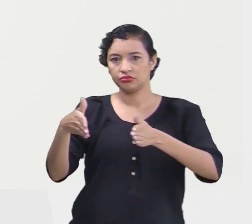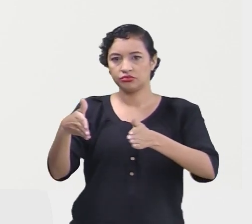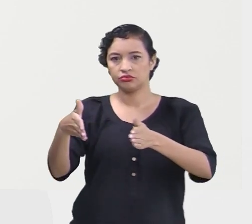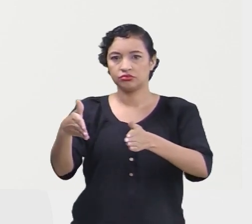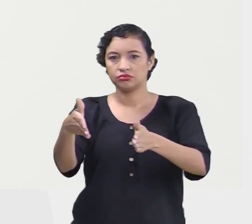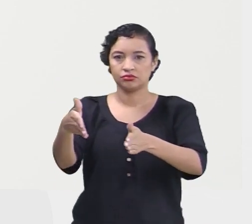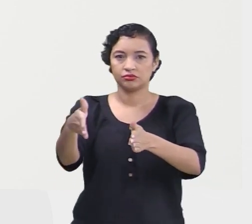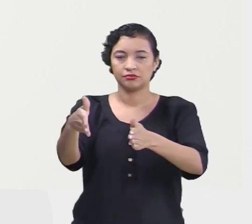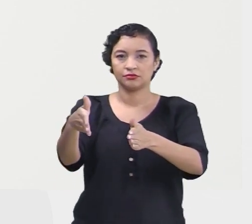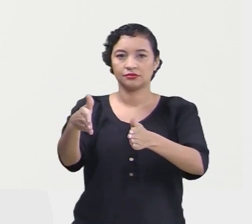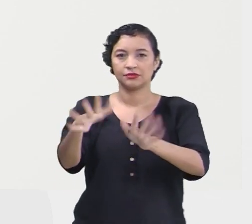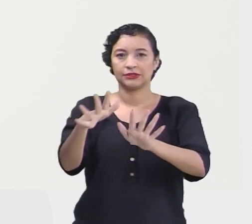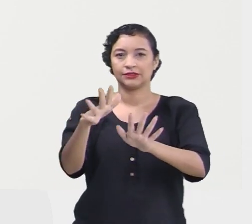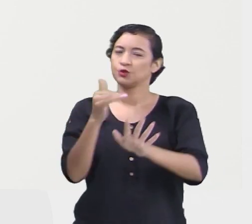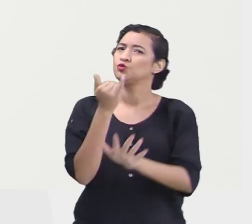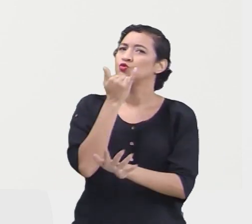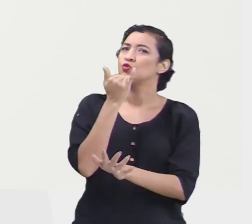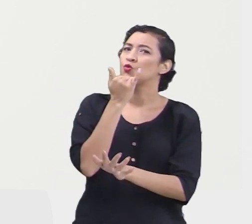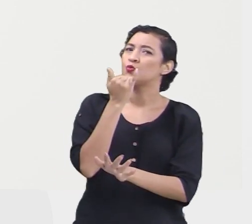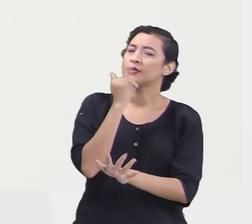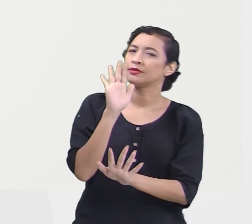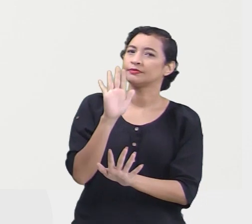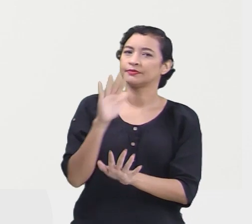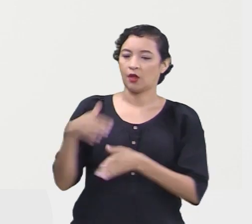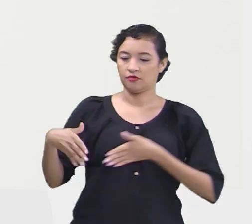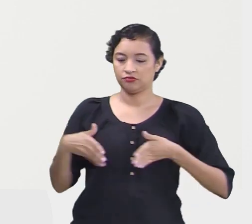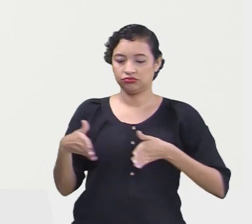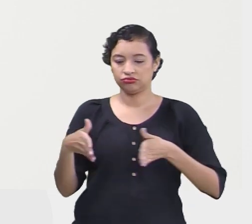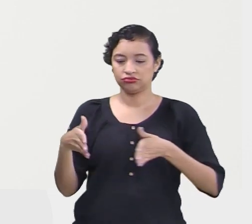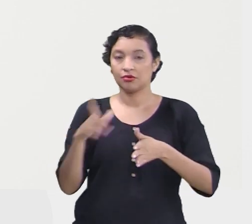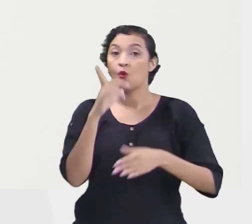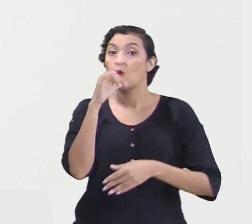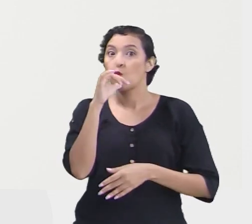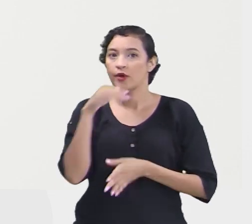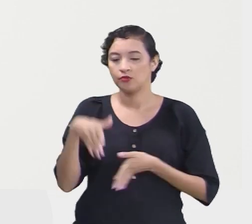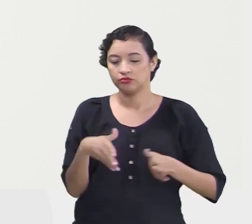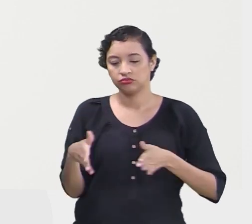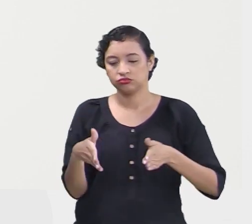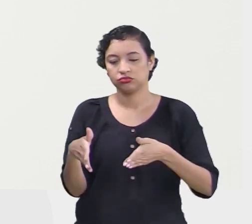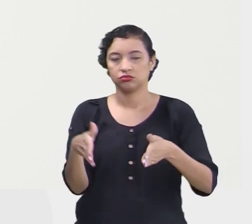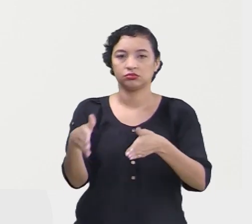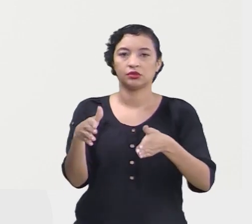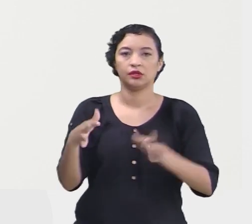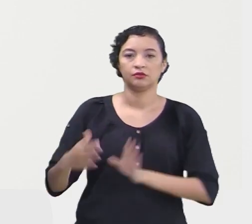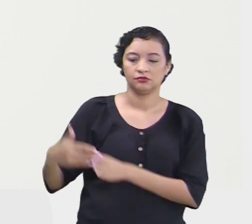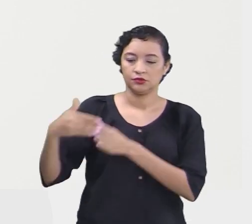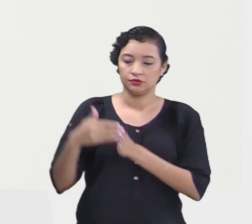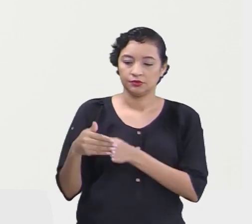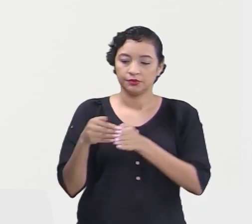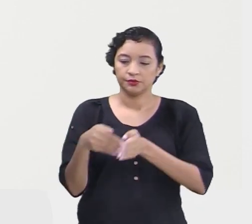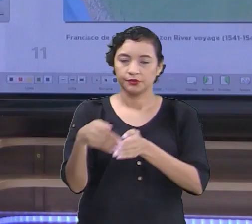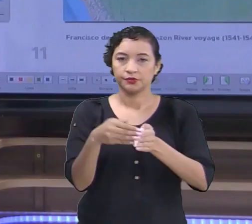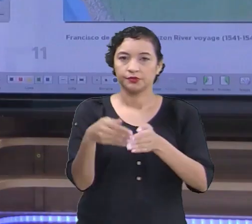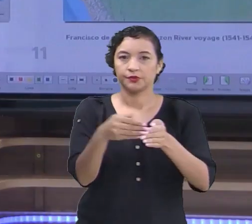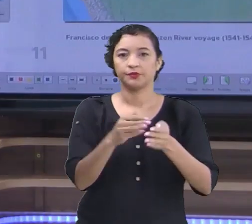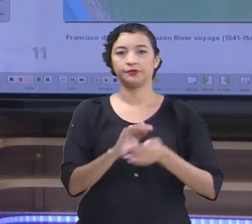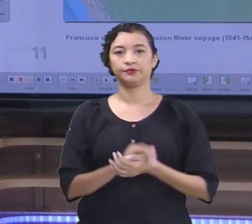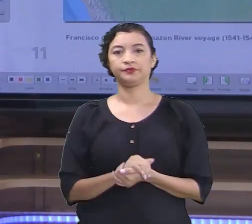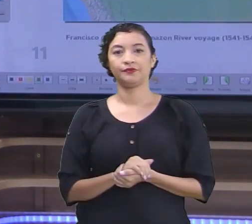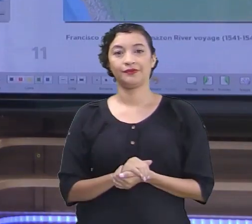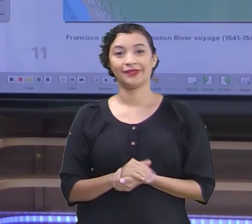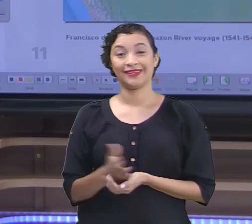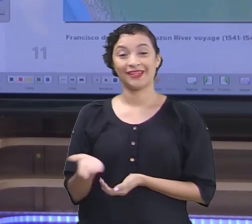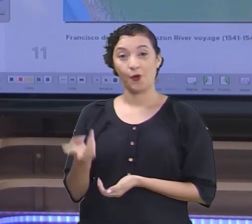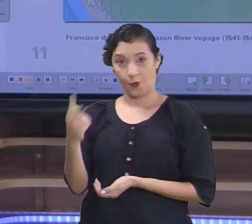Prometo que não vou cantar mais, desculpa. Ele fez toda essa rota, descobrindo todo o Amazonas. Agora joga para o